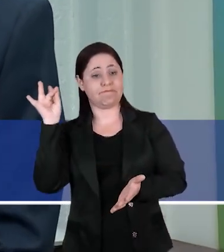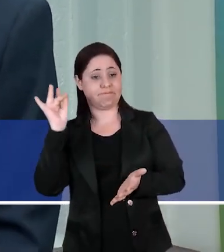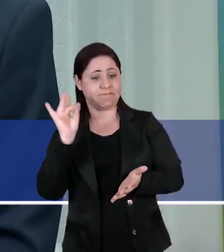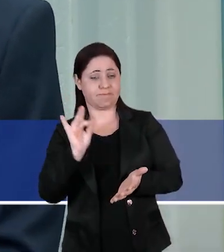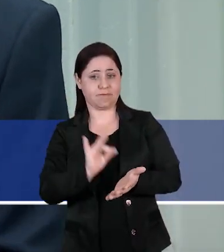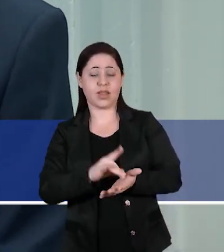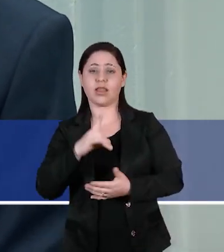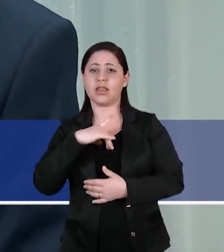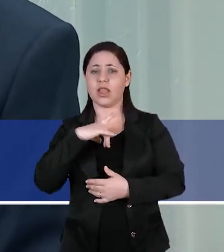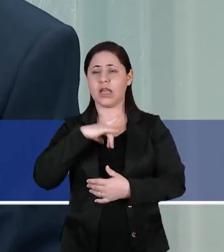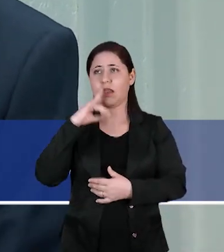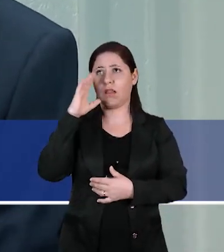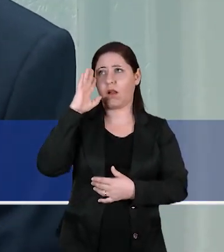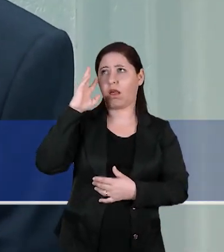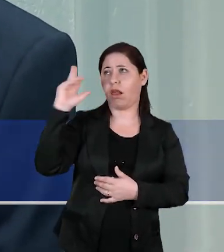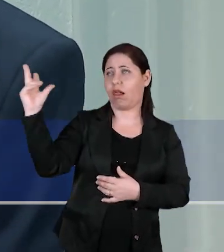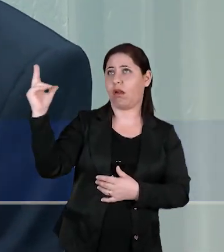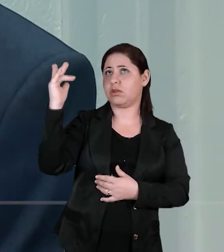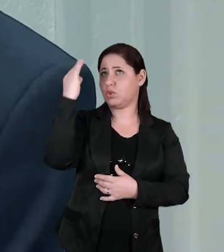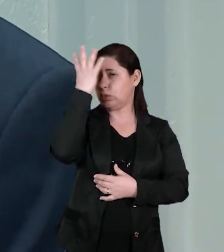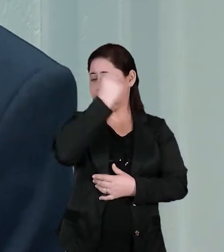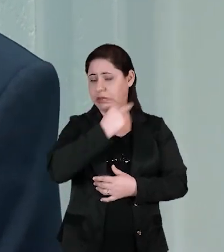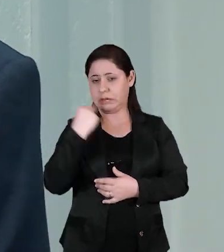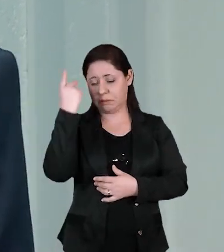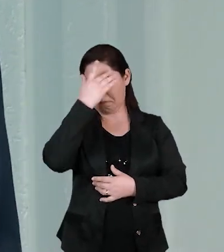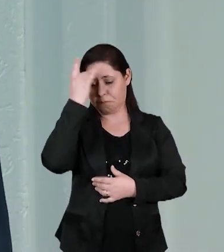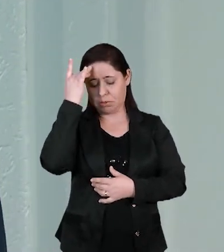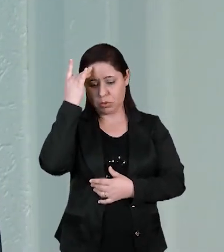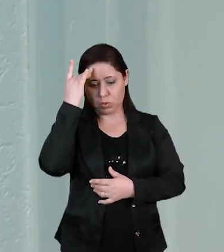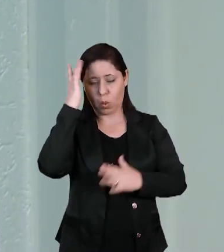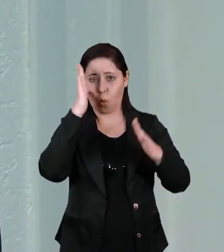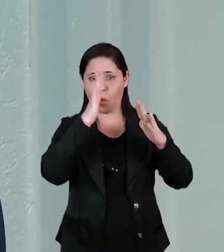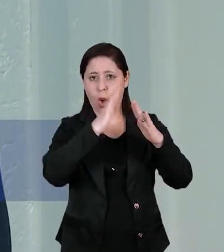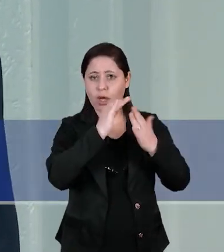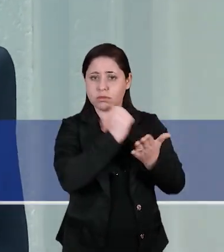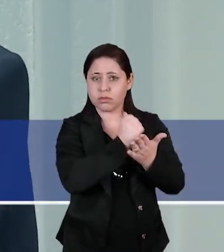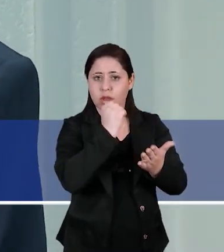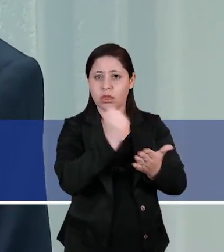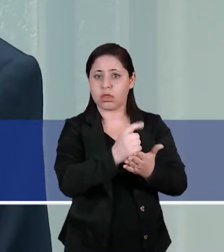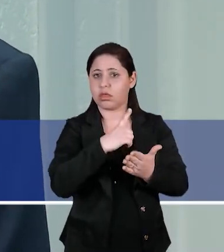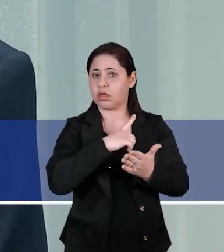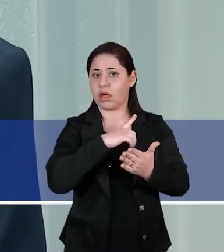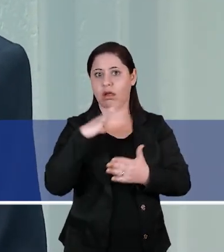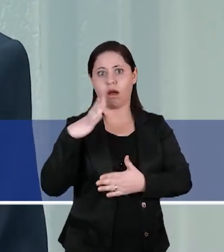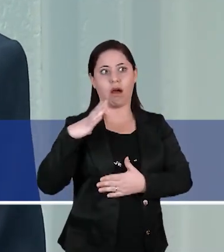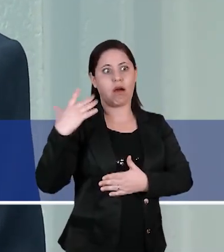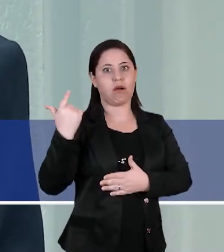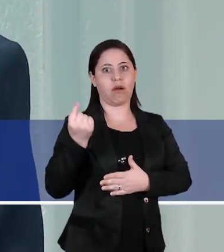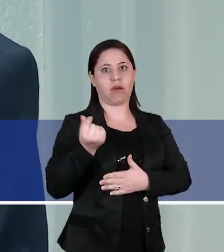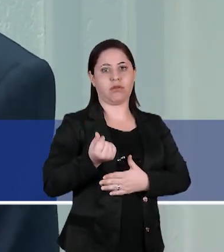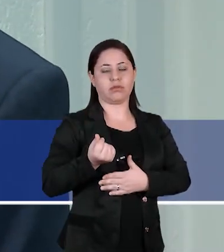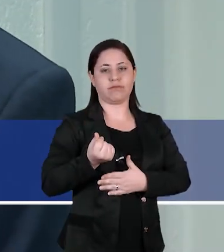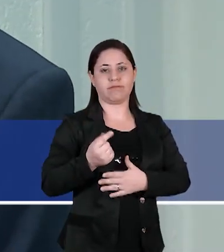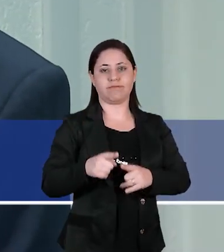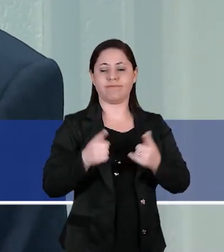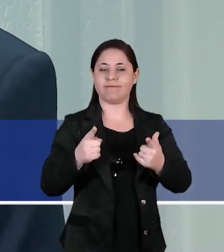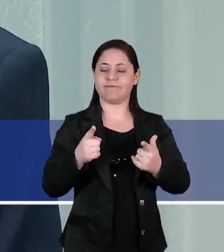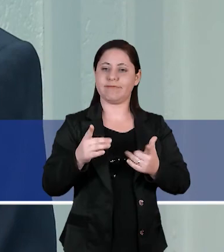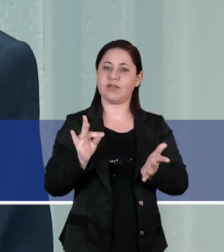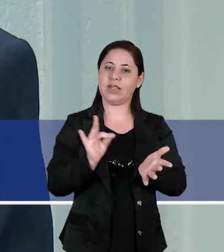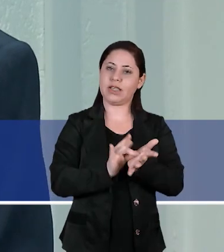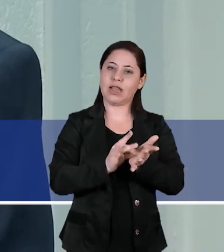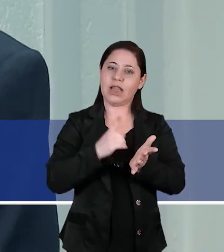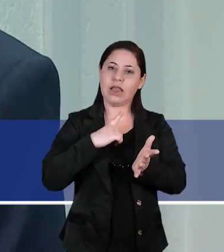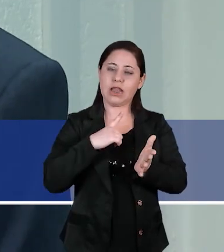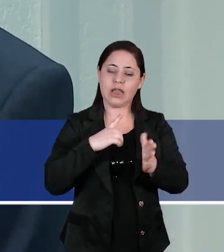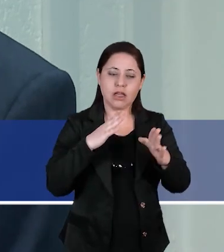verdade, tem-se a ilusão de que todos os cartórios eles têm fontes de recursos aí altíssimas e quando na verdade